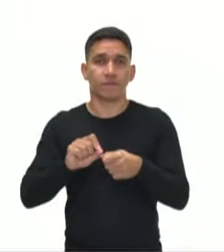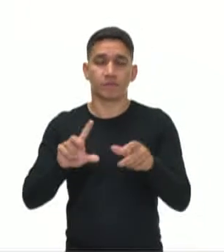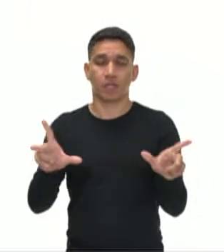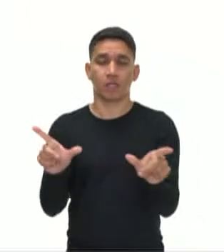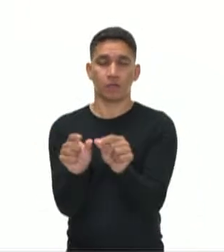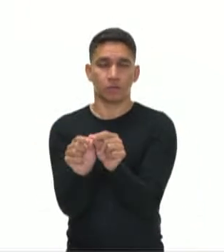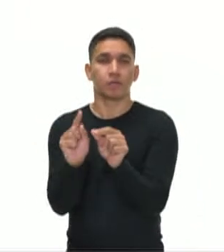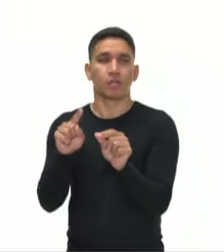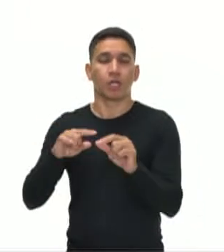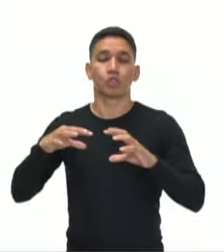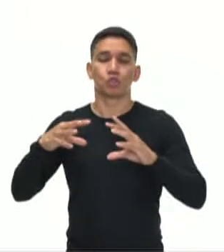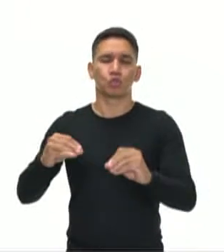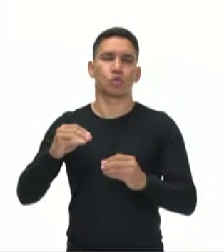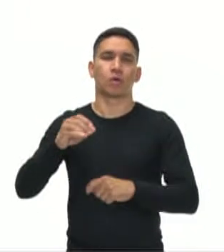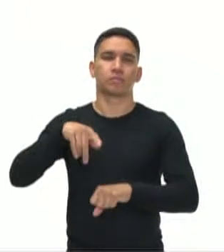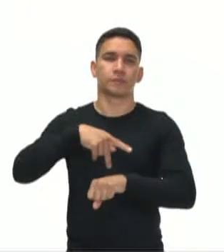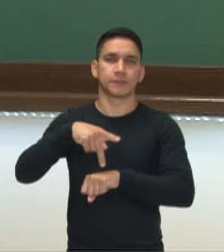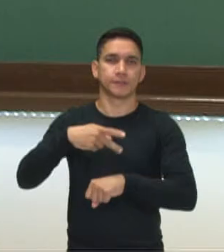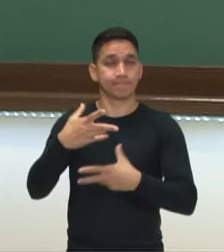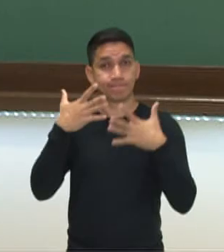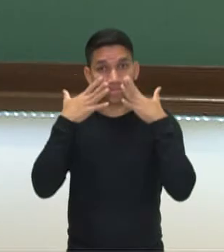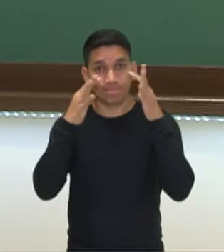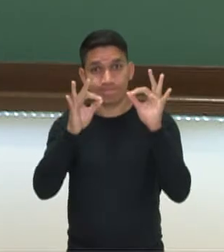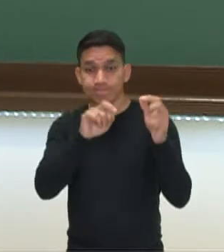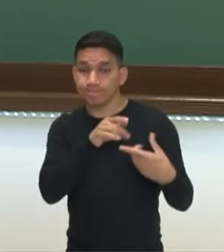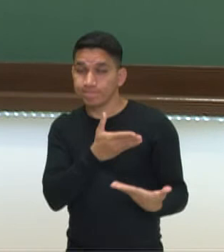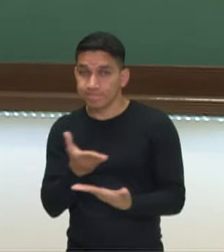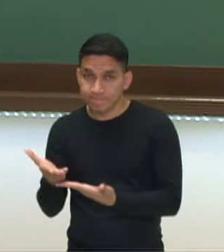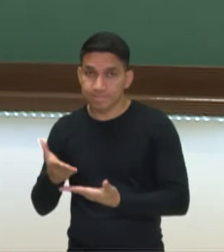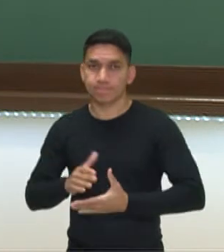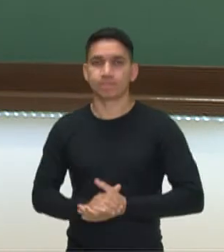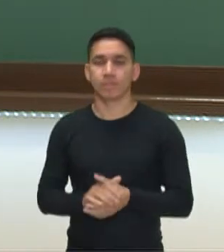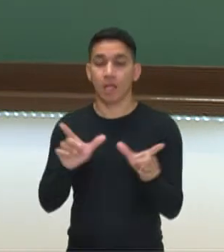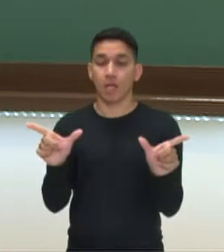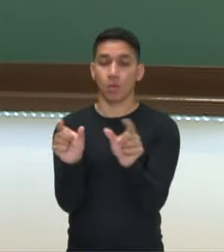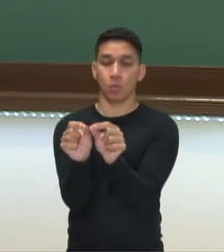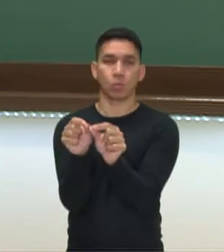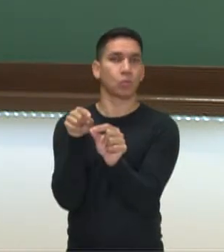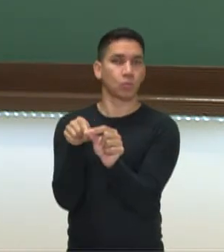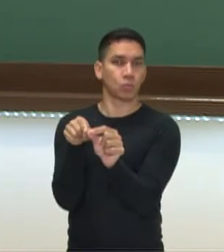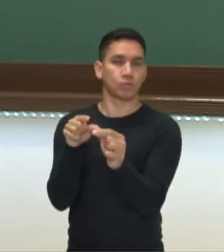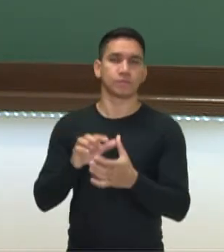o país. Observe justamente isso, a contração.